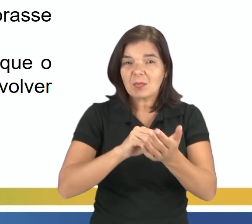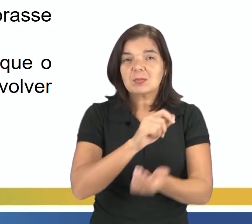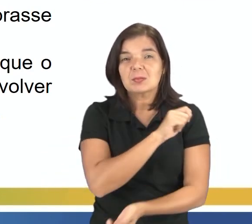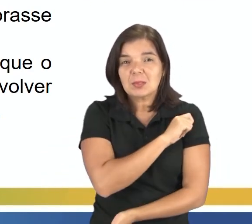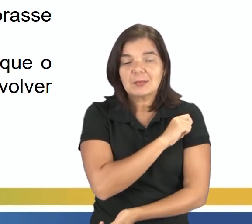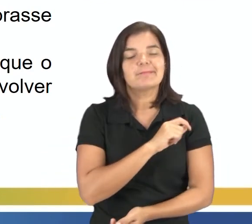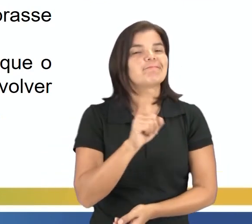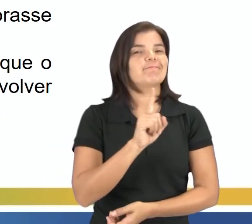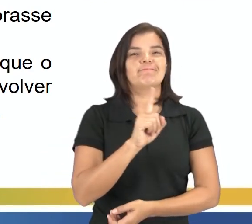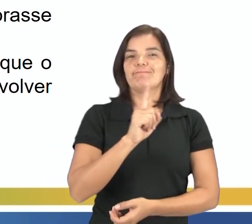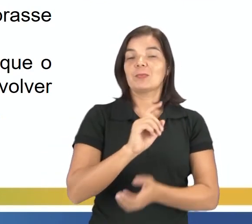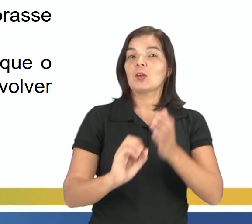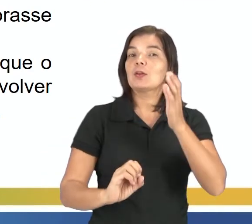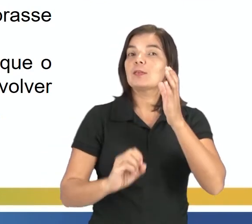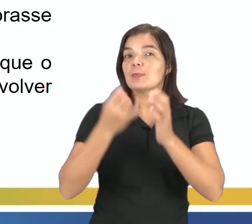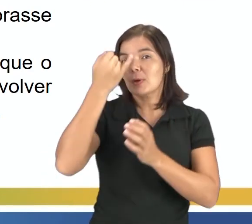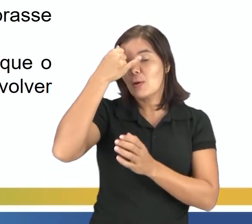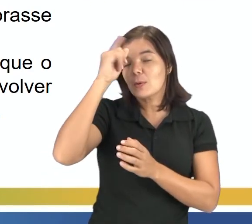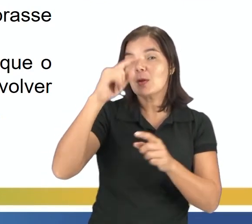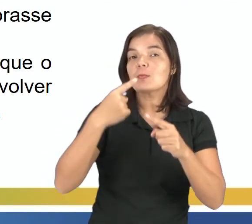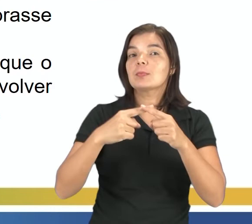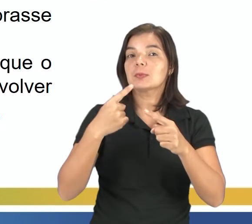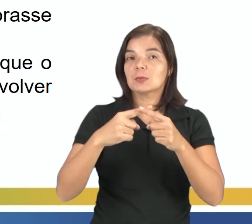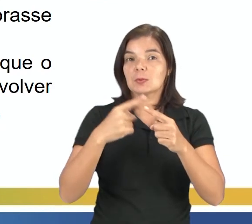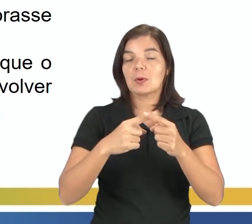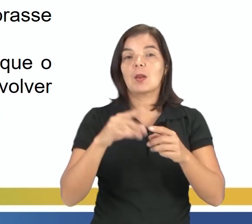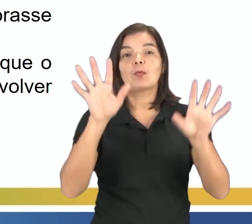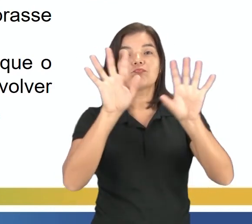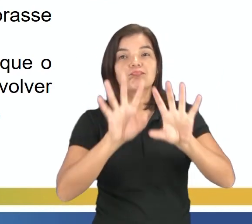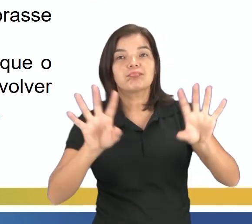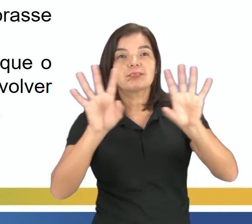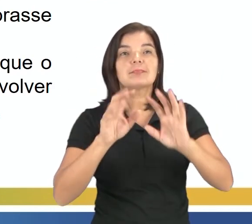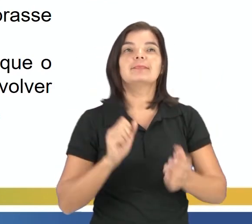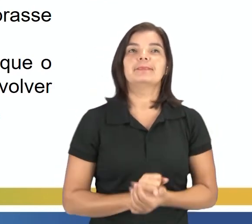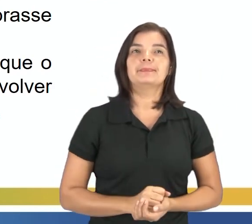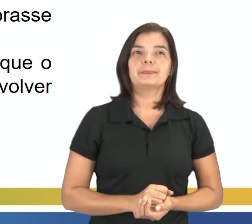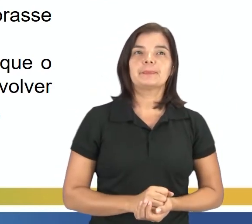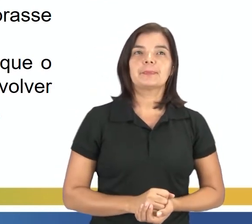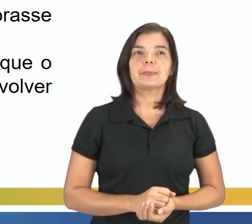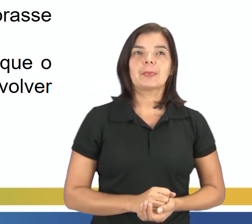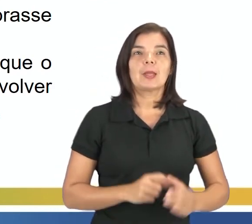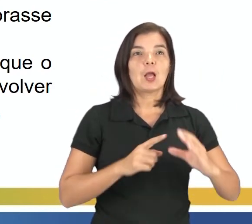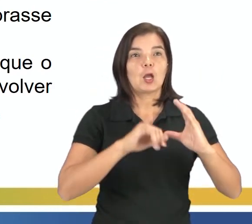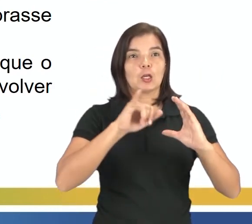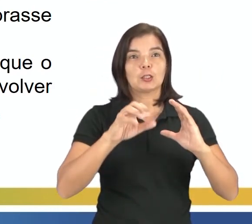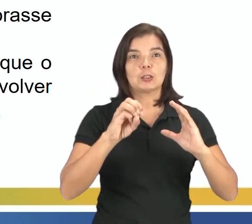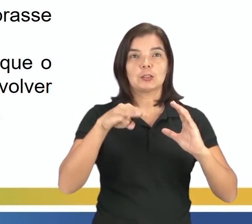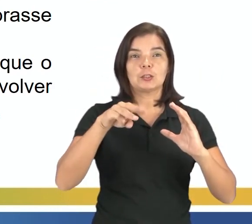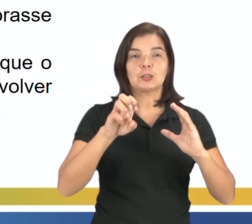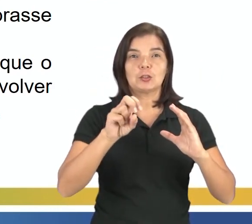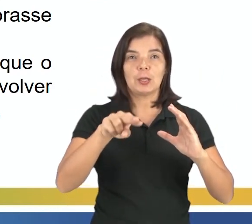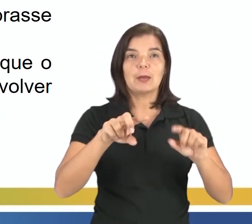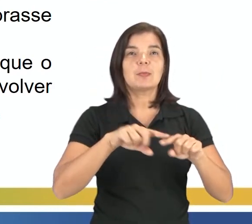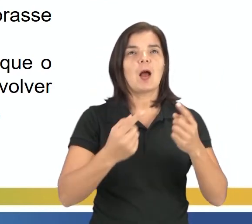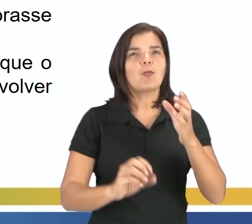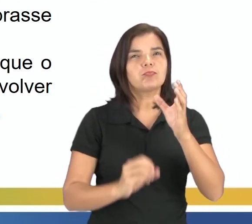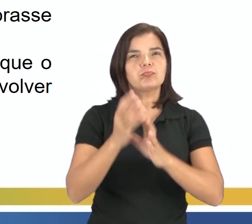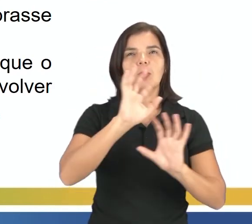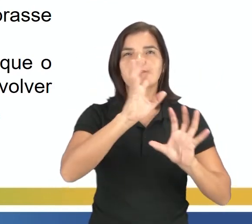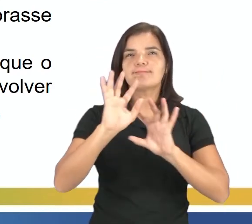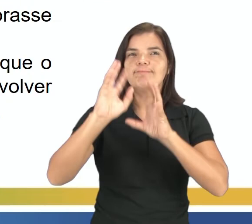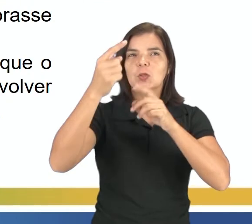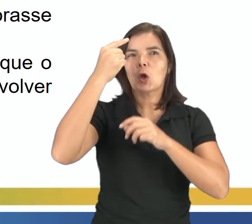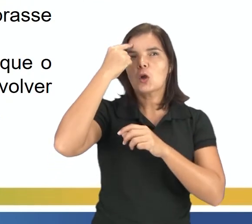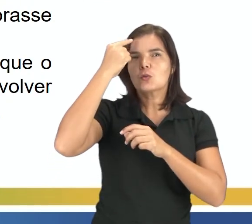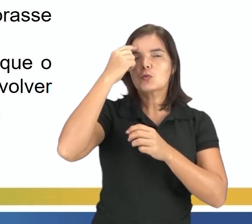alunos? Não, ele foi criado por uma questão climática, né? James Naismith, ao criar o